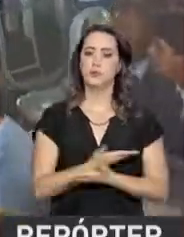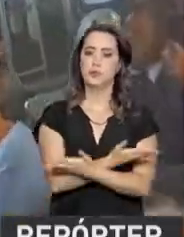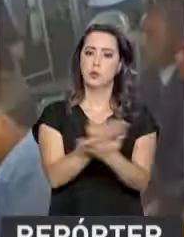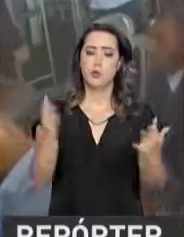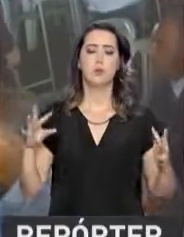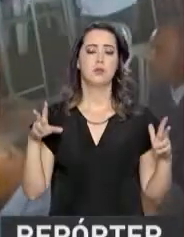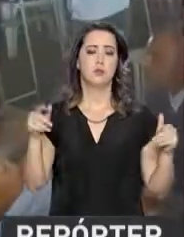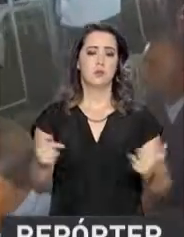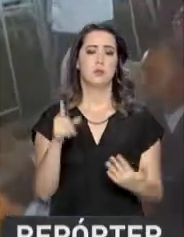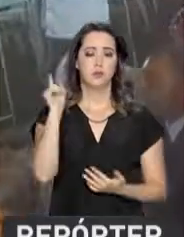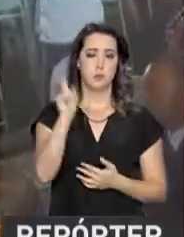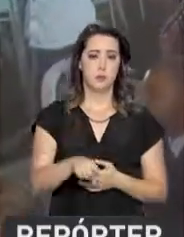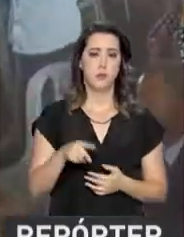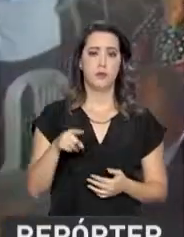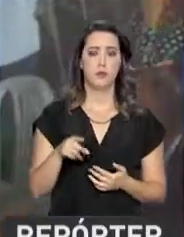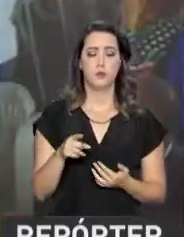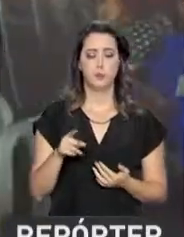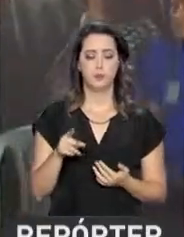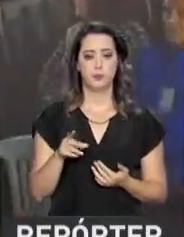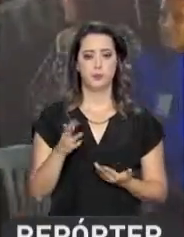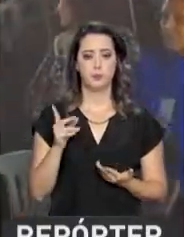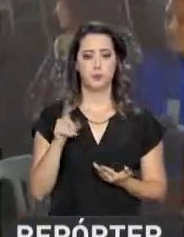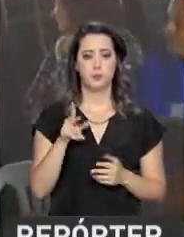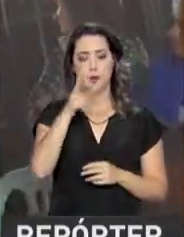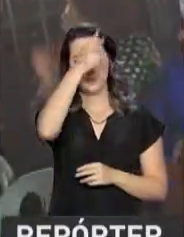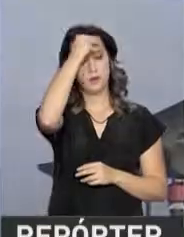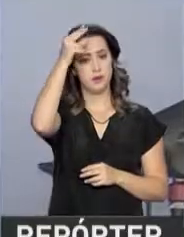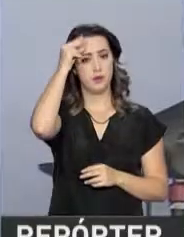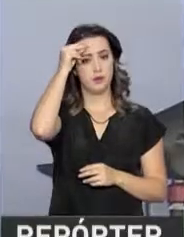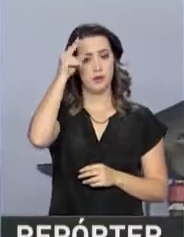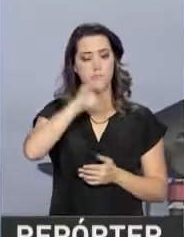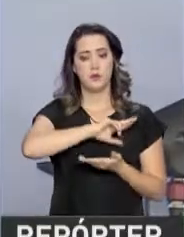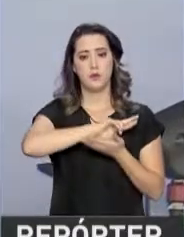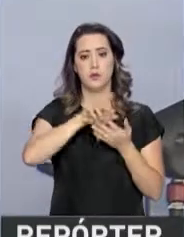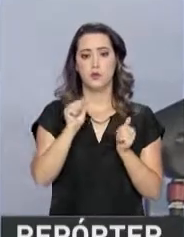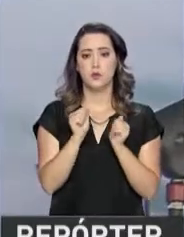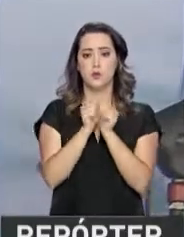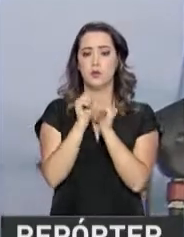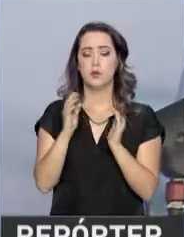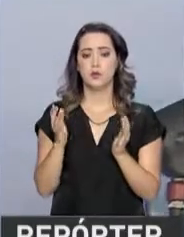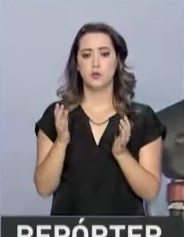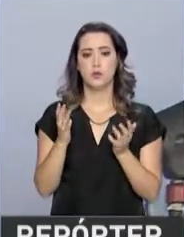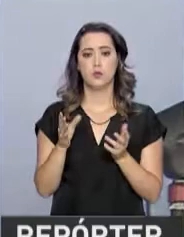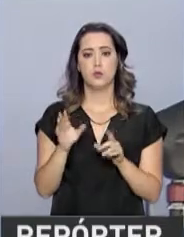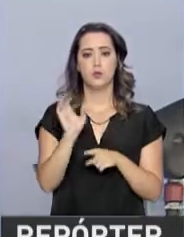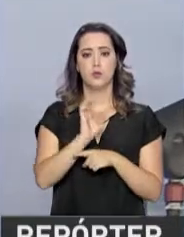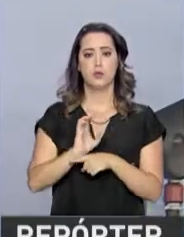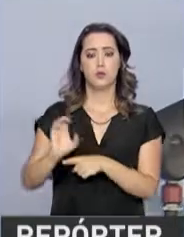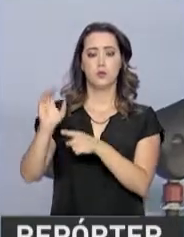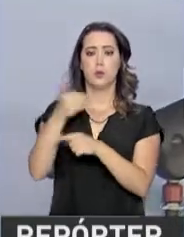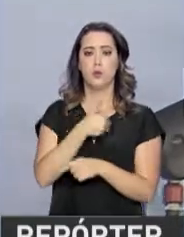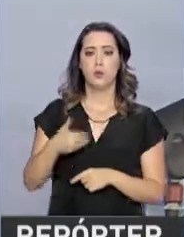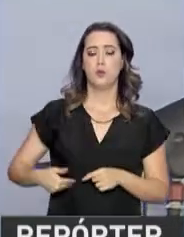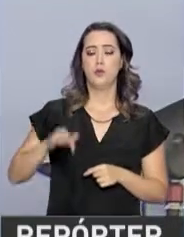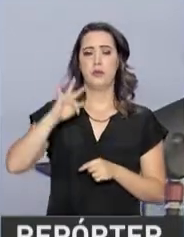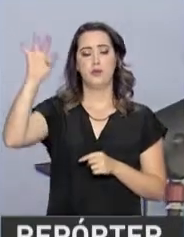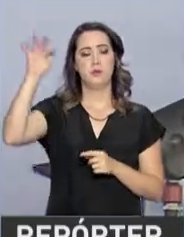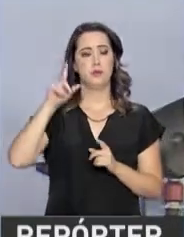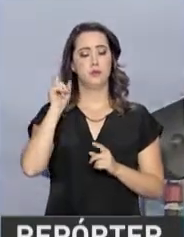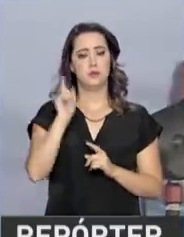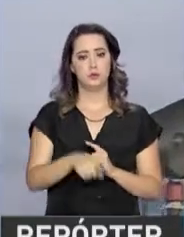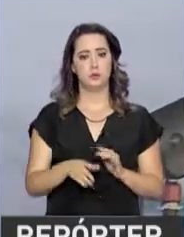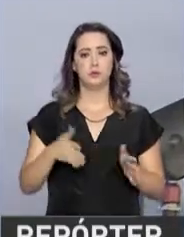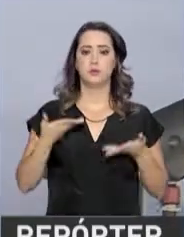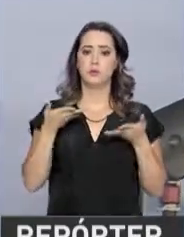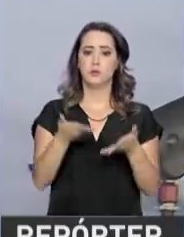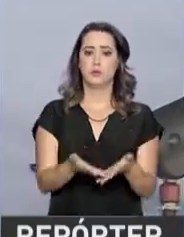vocês todos que, digamos assim, a Prefeitura, irmanada com a União Federal, com o Governo Federal,